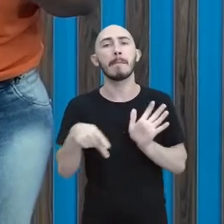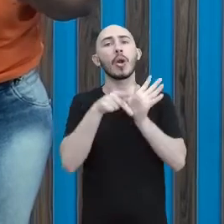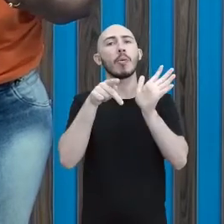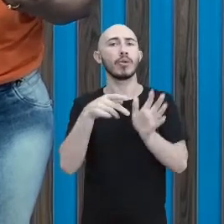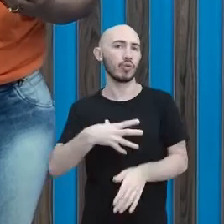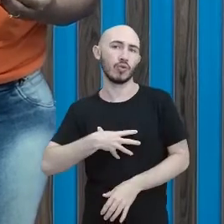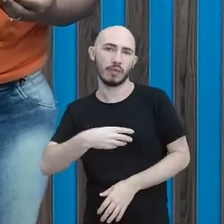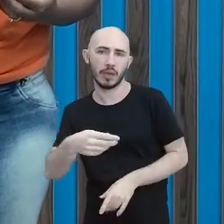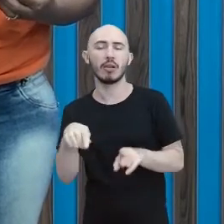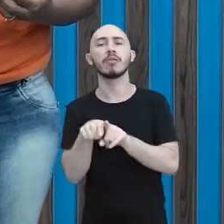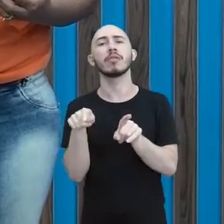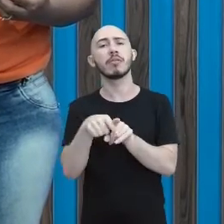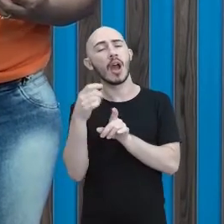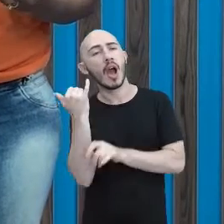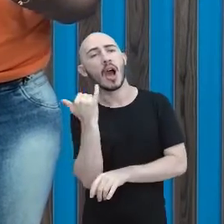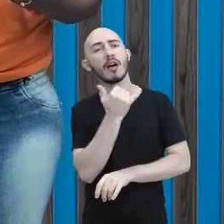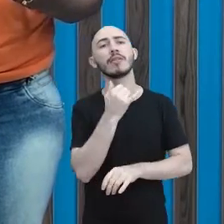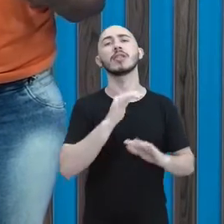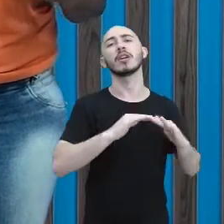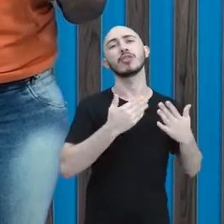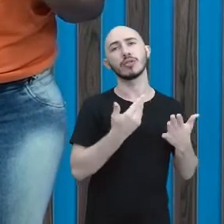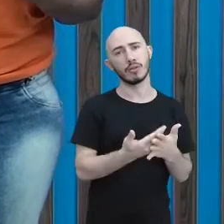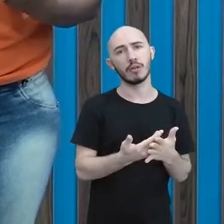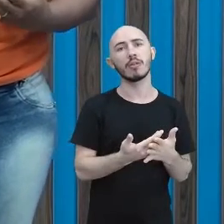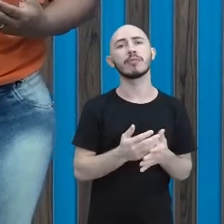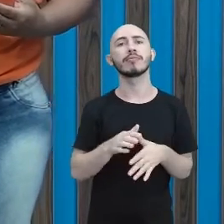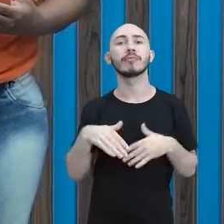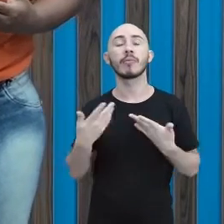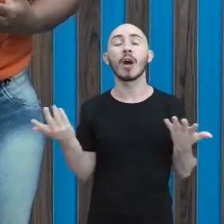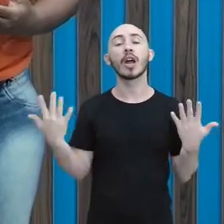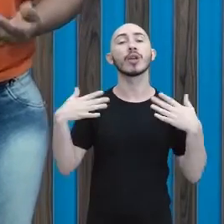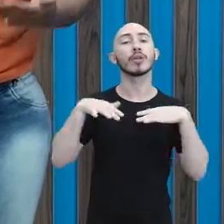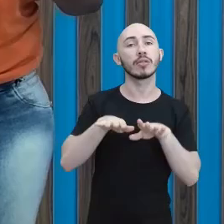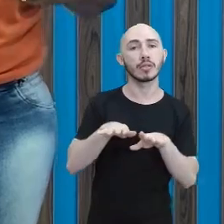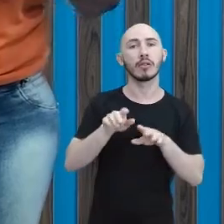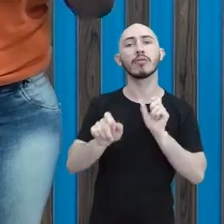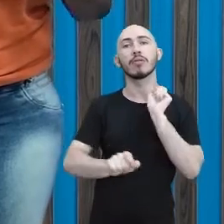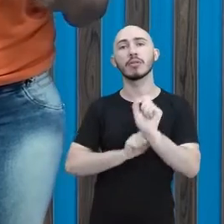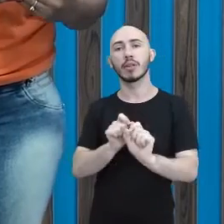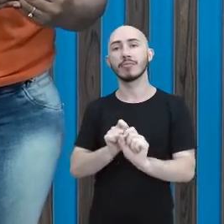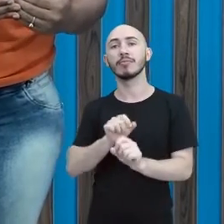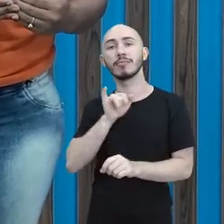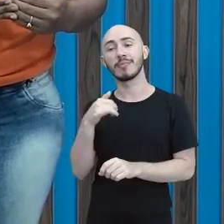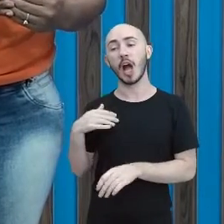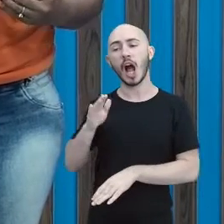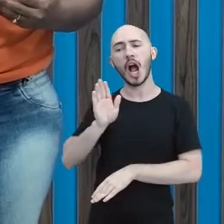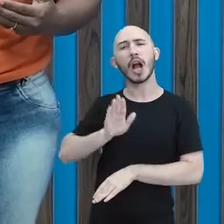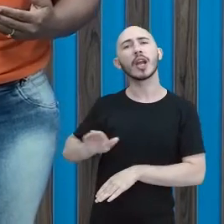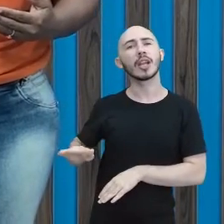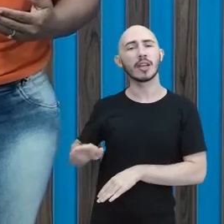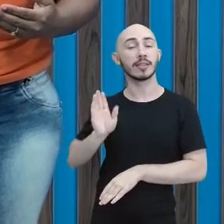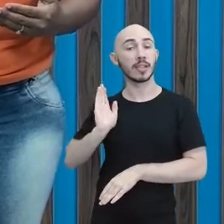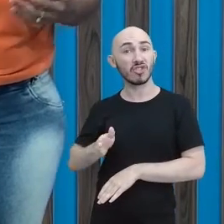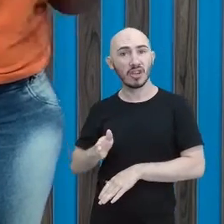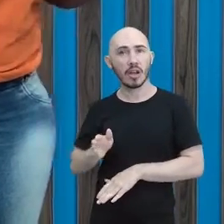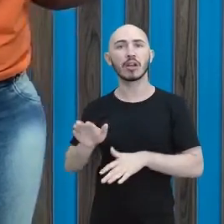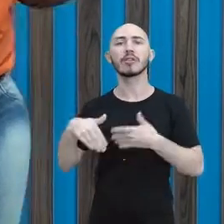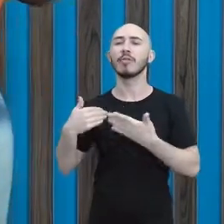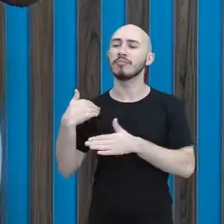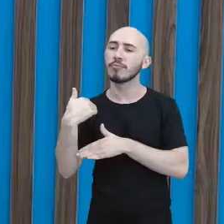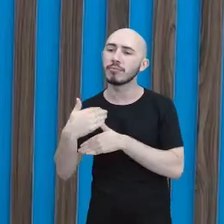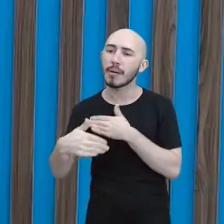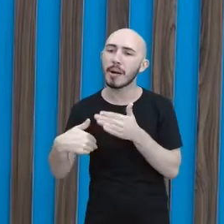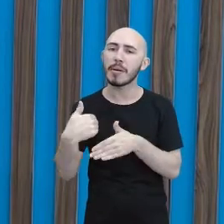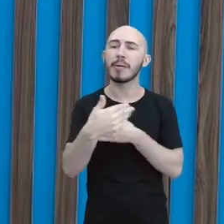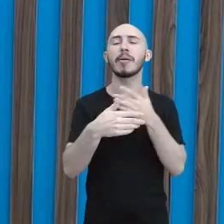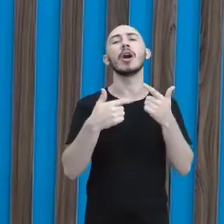que só você teve a oportunidade. Porque a inclusão, enquanto mais cedo ela acontecer,